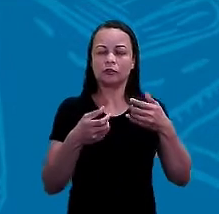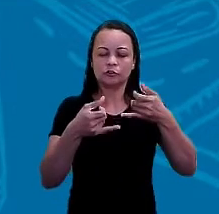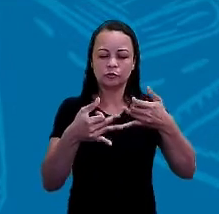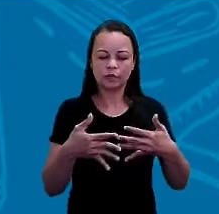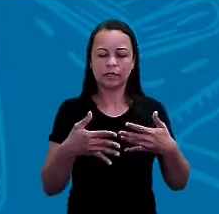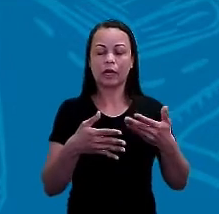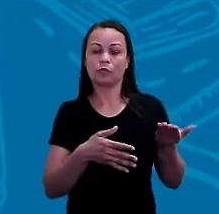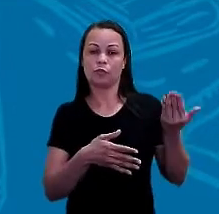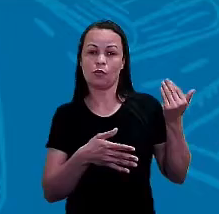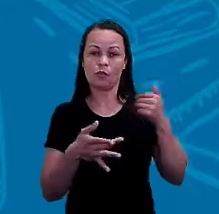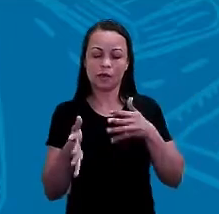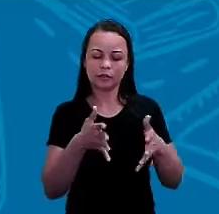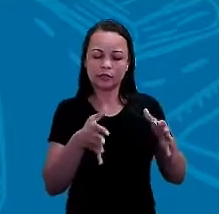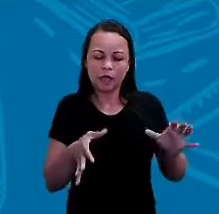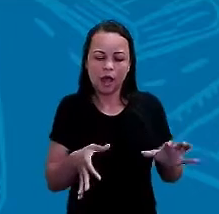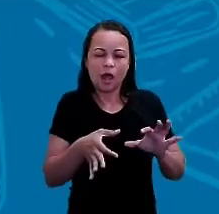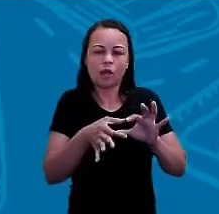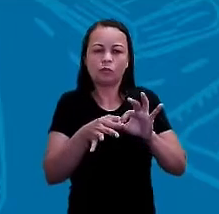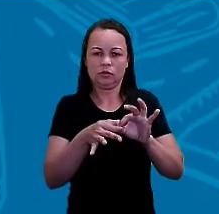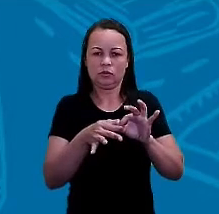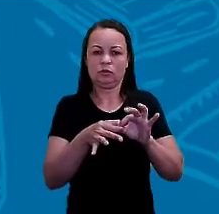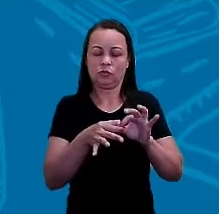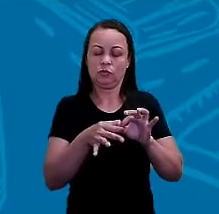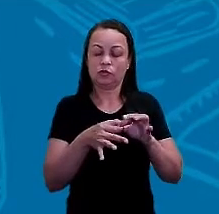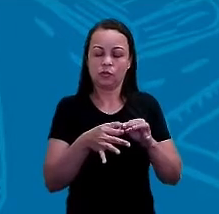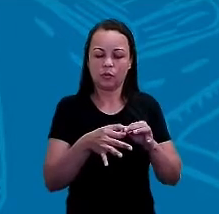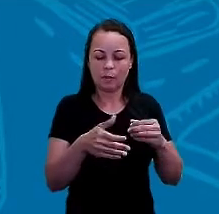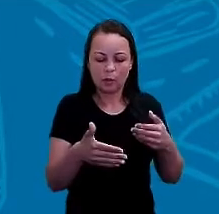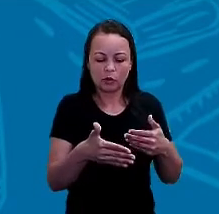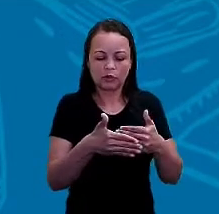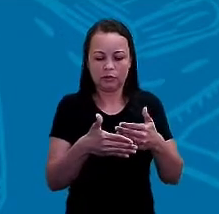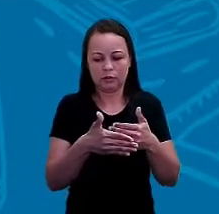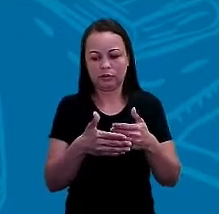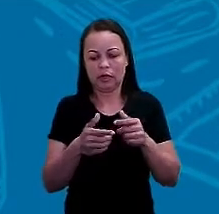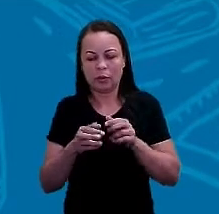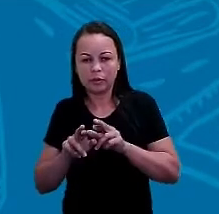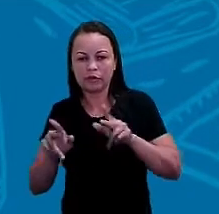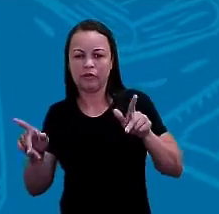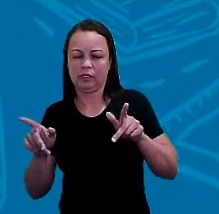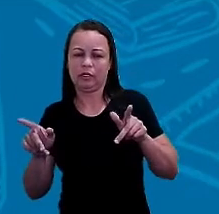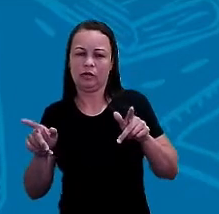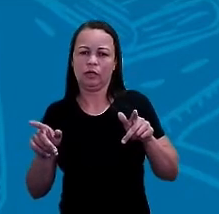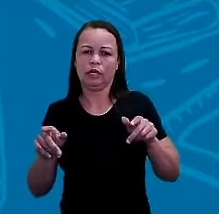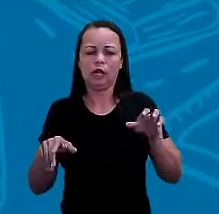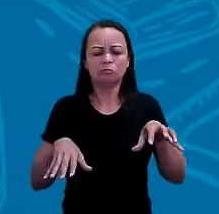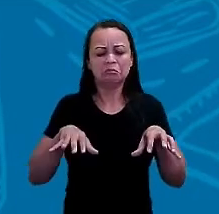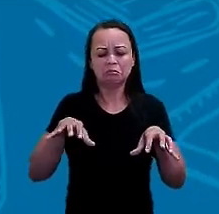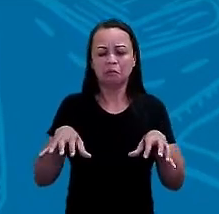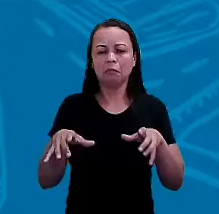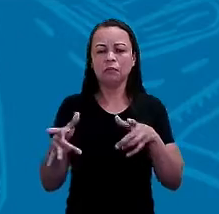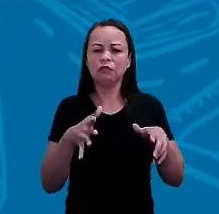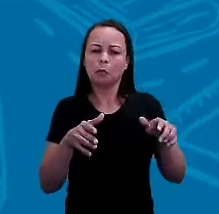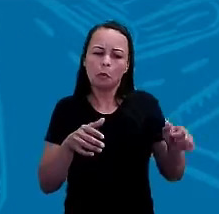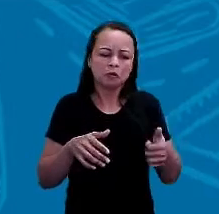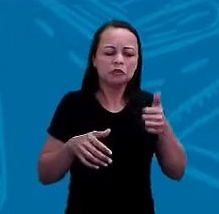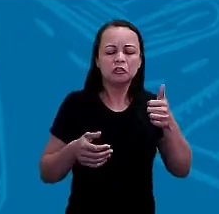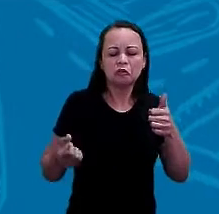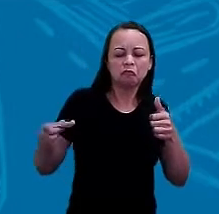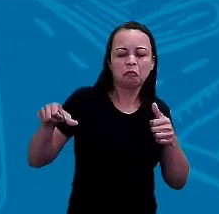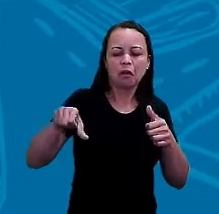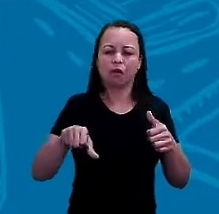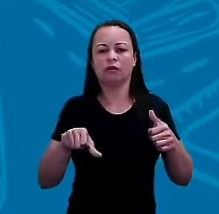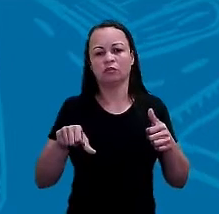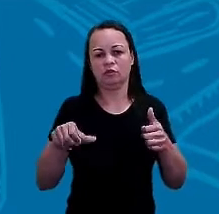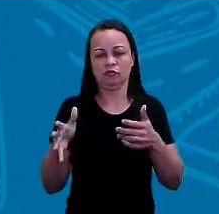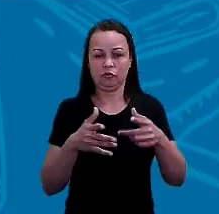de mãos dadas. Porém, cada um no seu quadrado. Cada um tem os seus pontos positivos, seus pontos negativos. Vocês